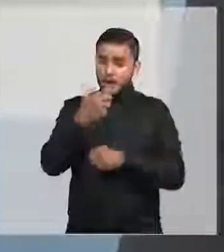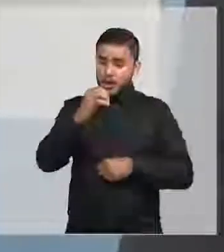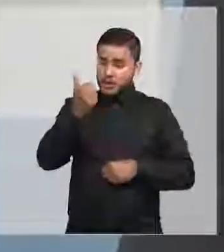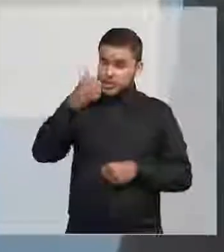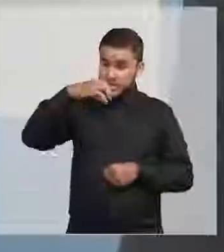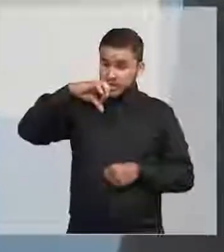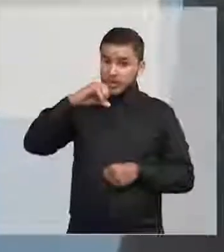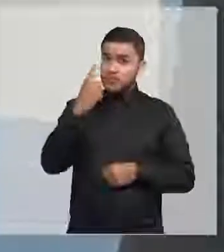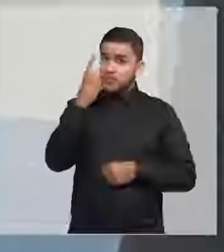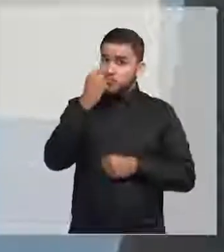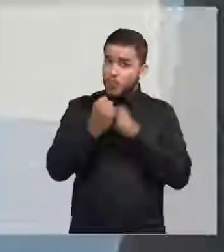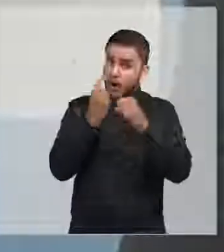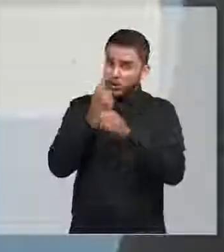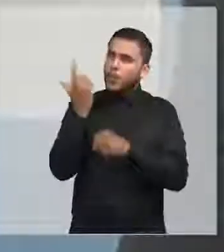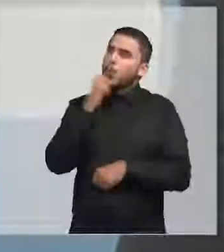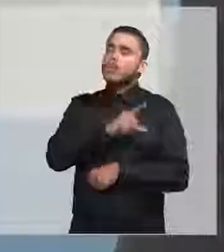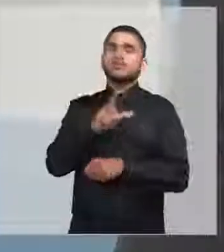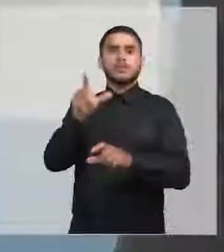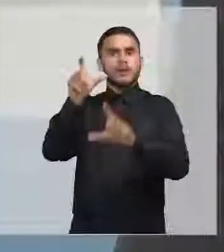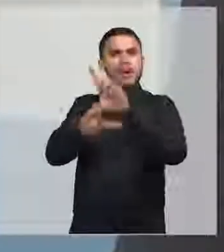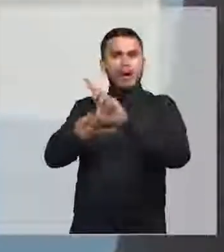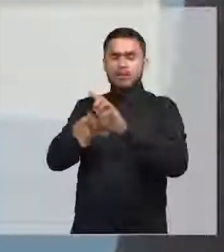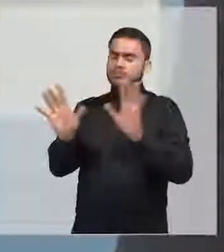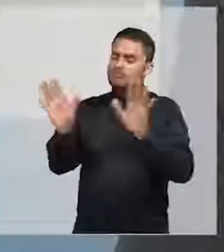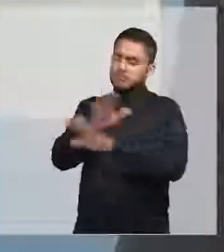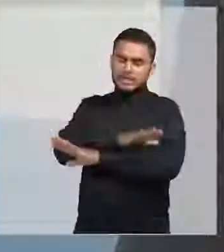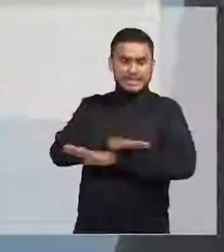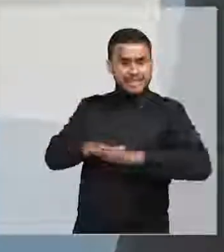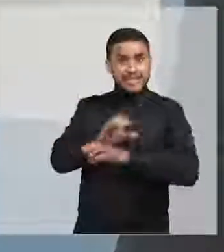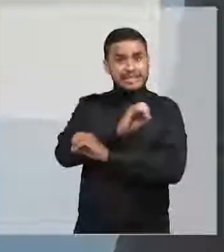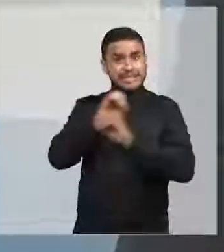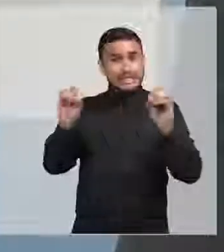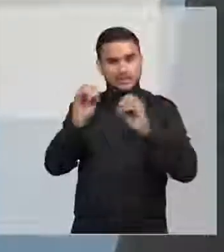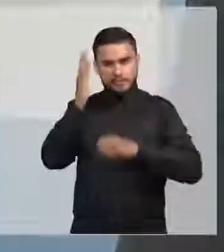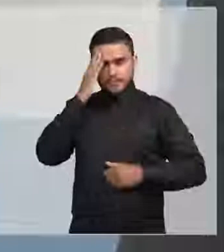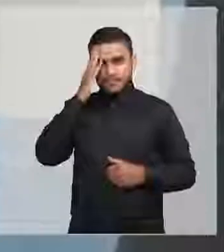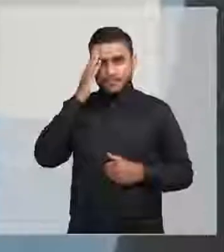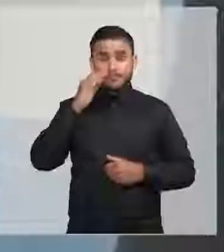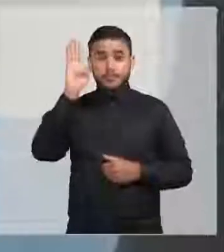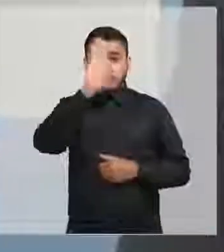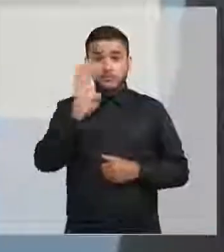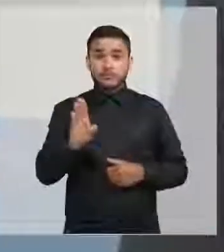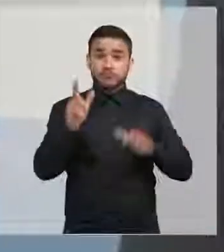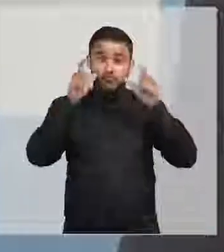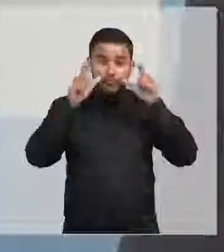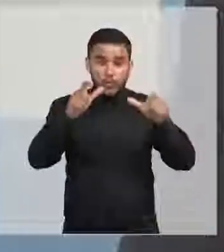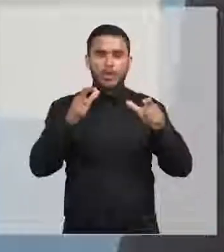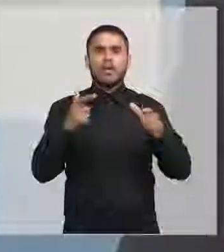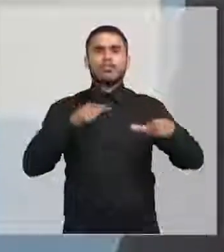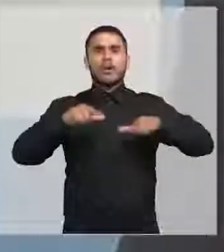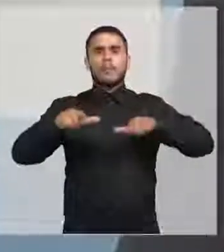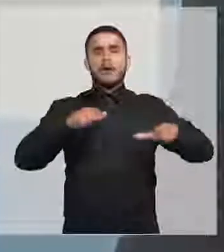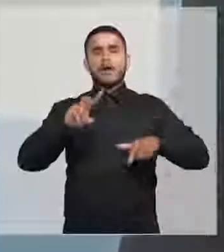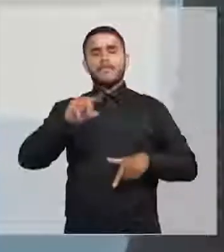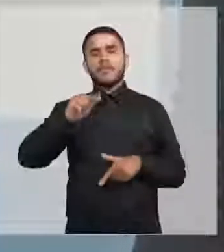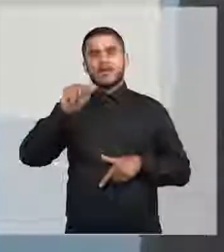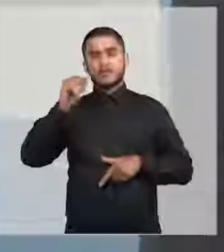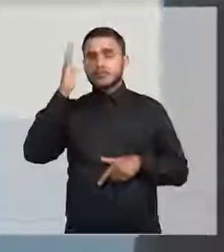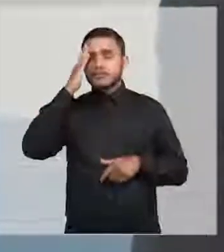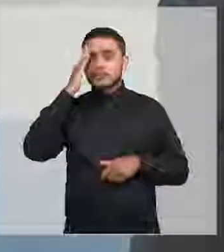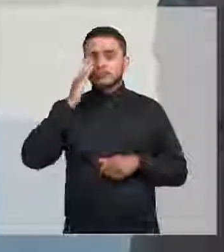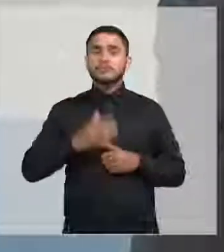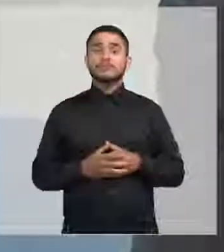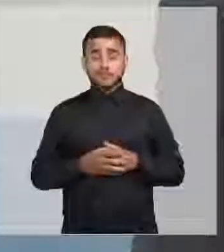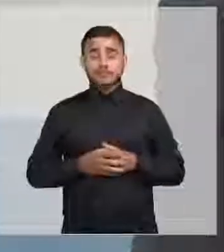2019 zerar o déficit, primeiro ano dele. Né? Outra coisa, o Brasil vai estar virado para o mercado. Eles parece que tem